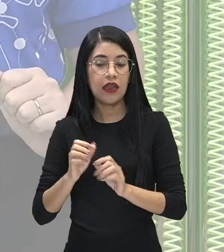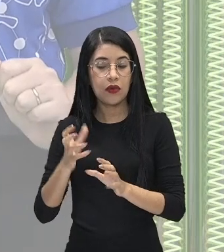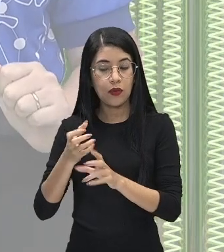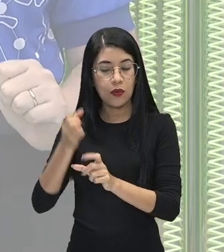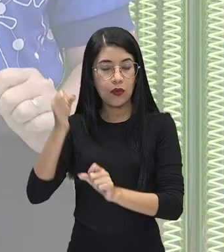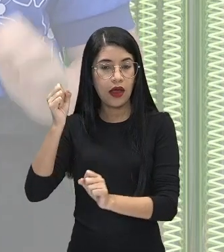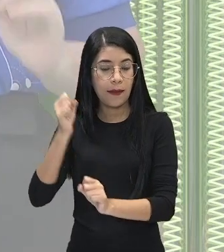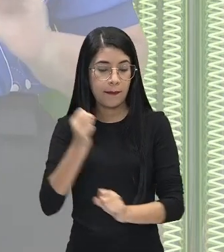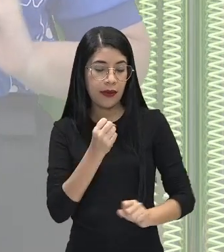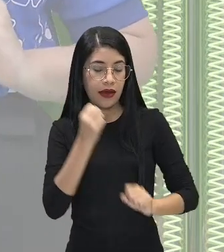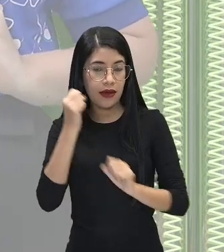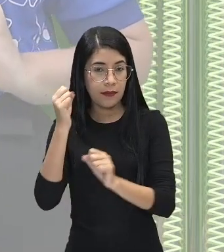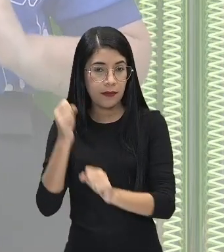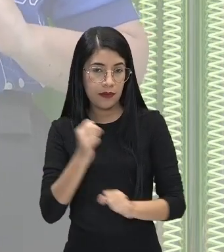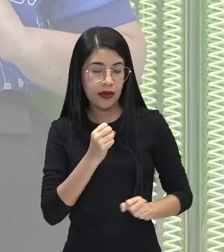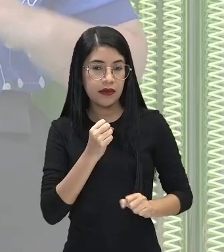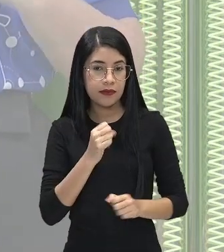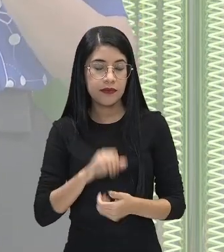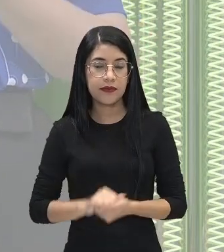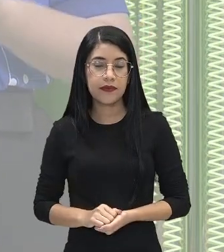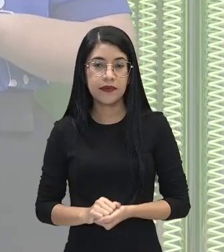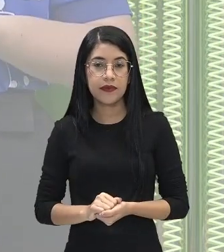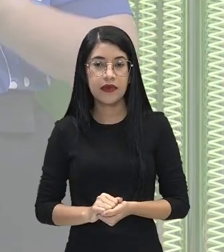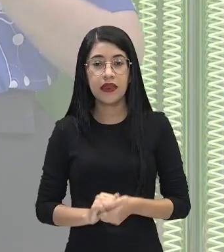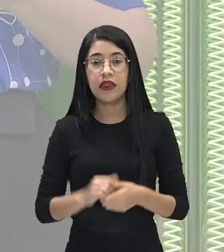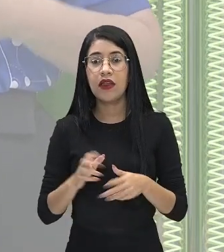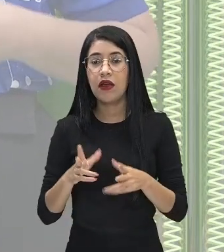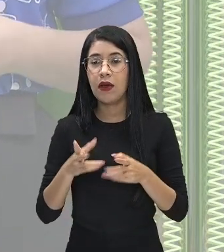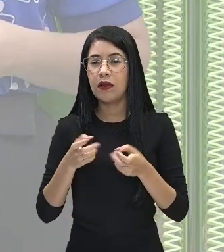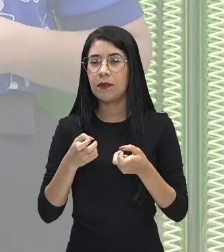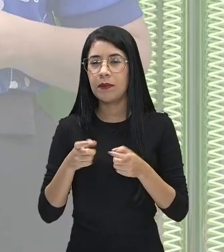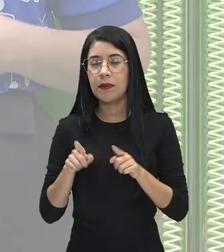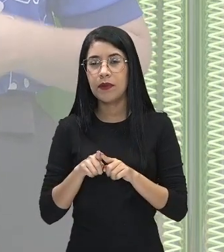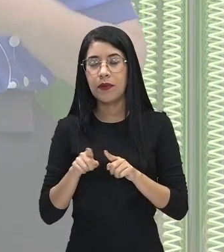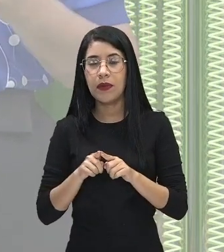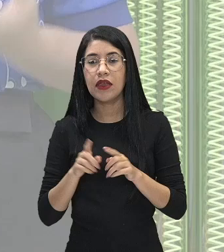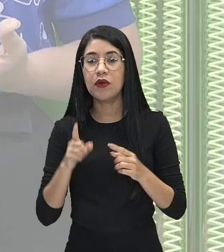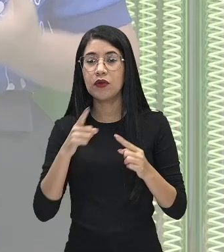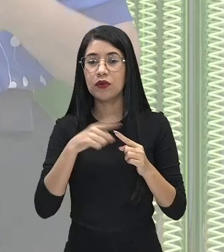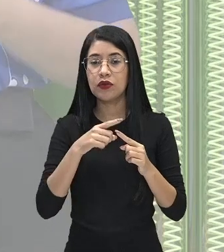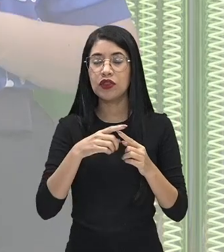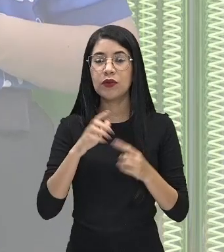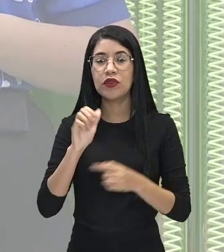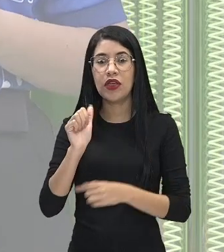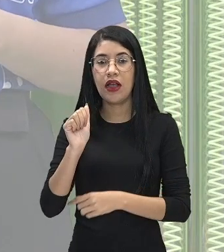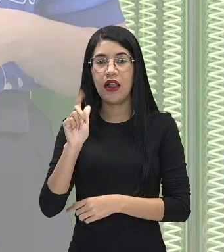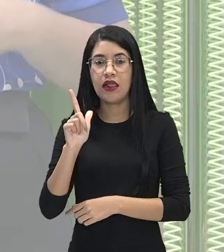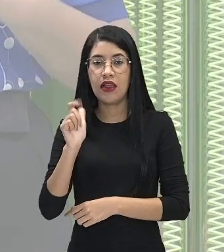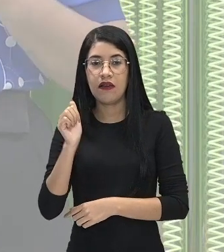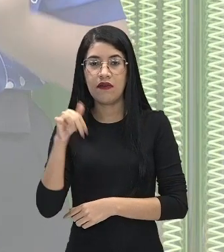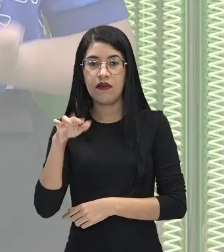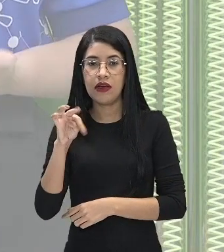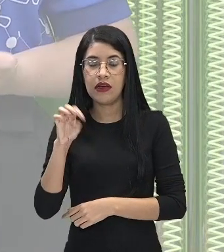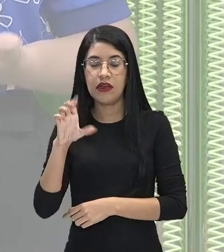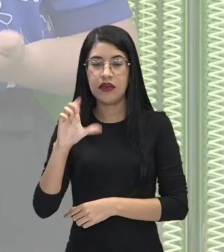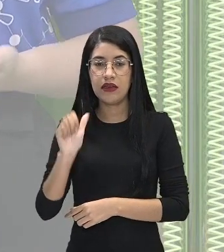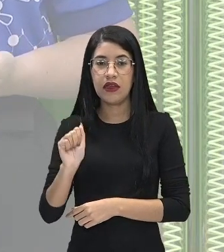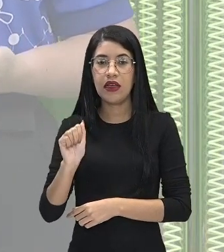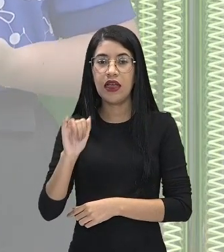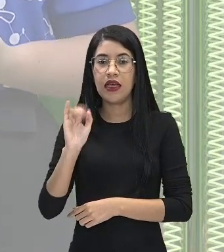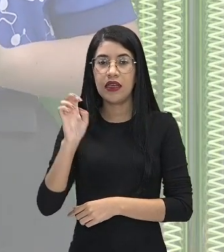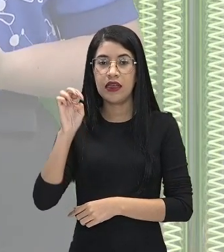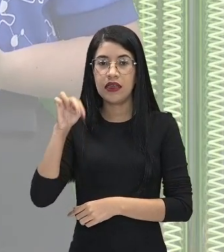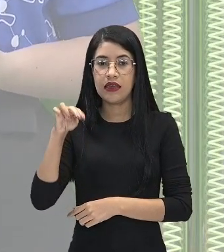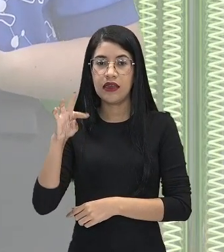dessa vassoura, certo? Então ali a gente pode considerar que é uma alavanca interpotente, porque a força, né,